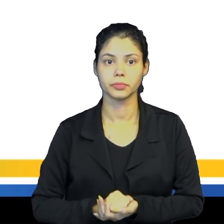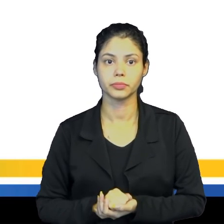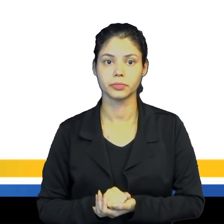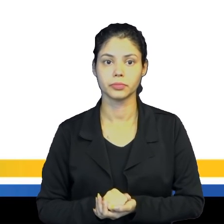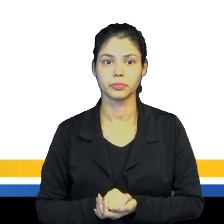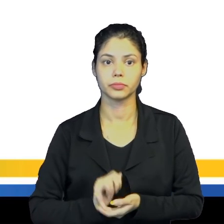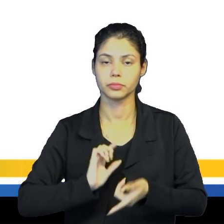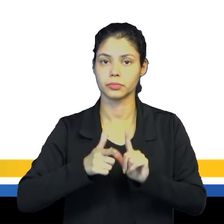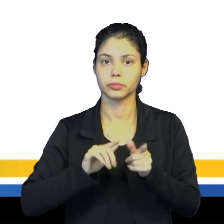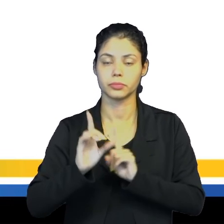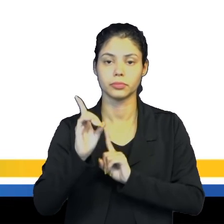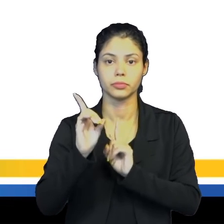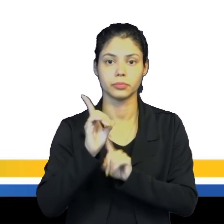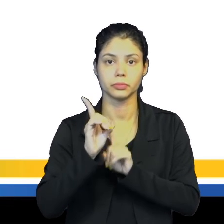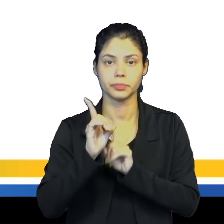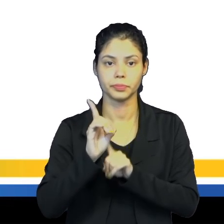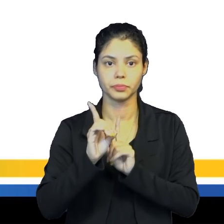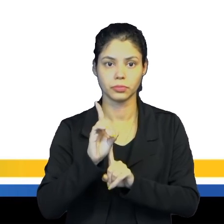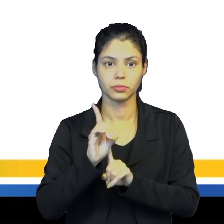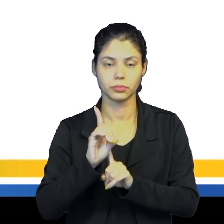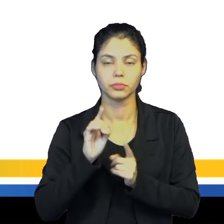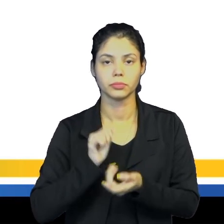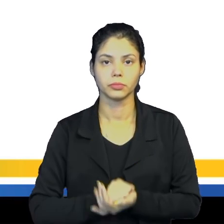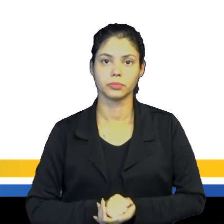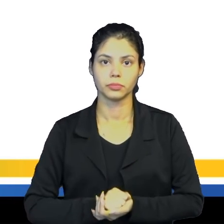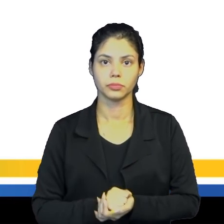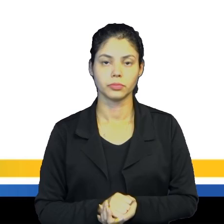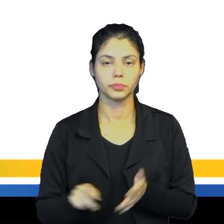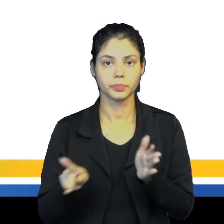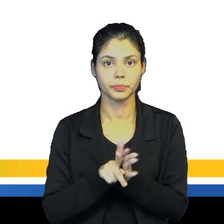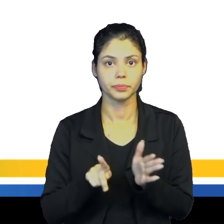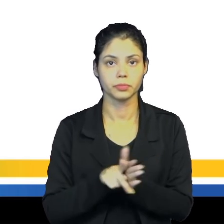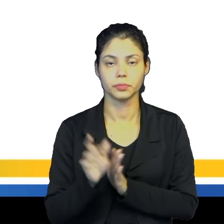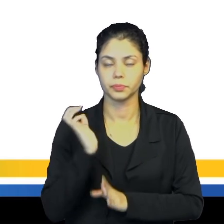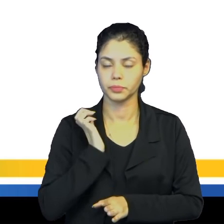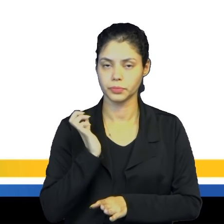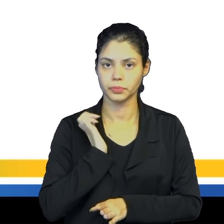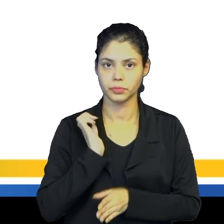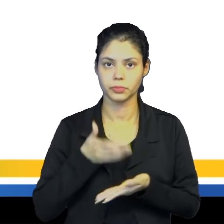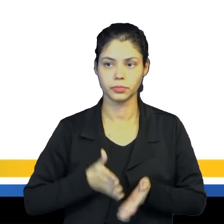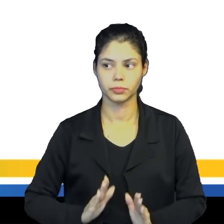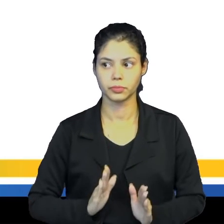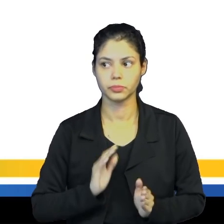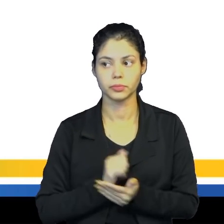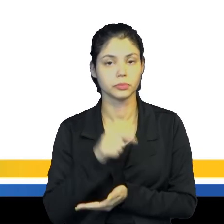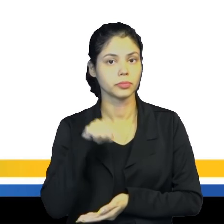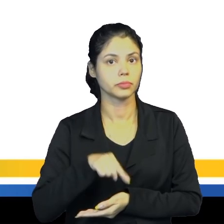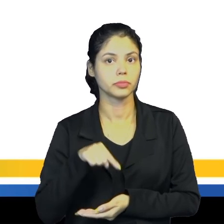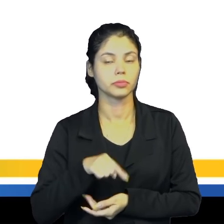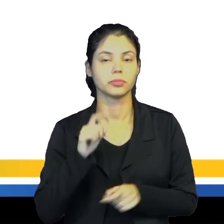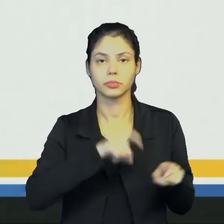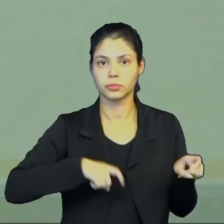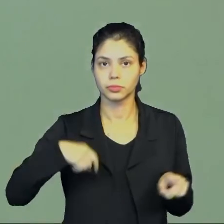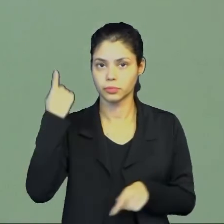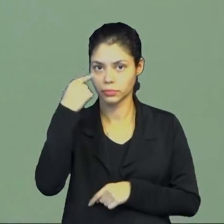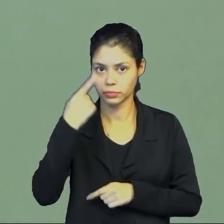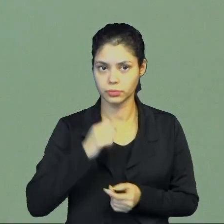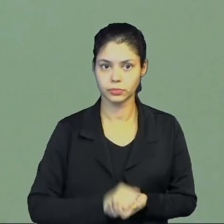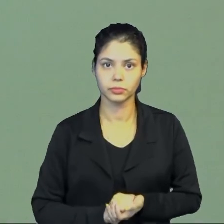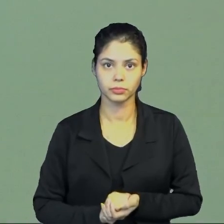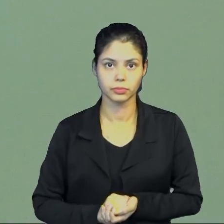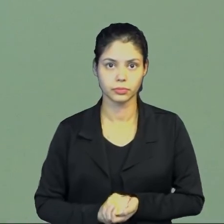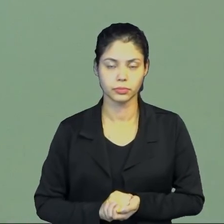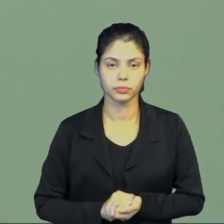A resposta correta é a letra D, né? Crioulos, pertencentes à elite nascida aqui nas colônias